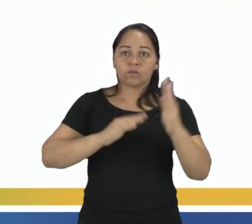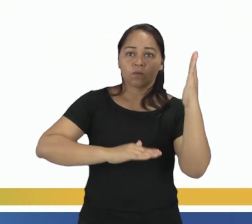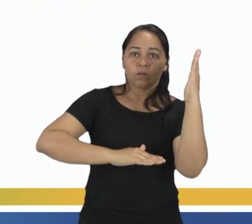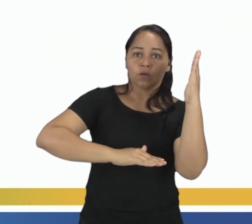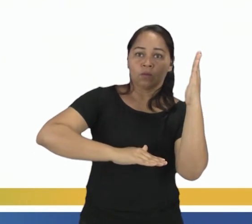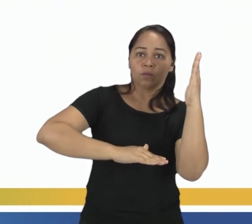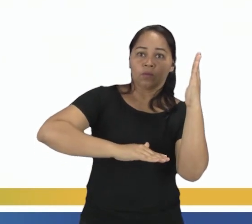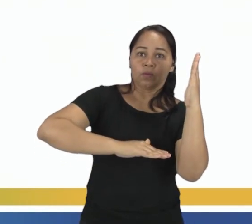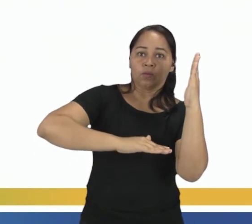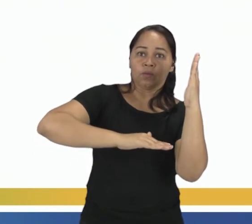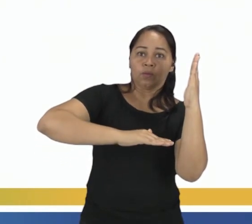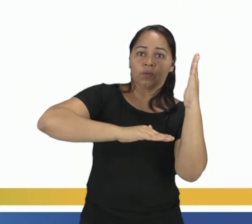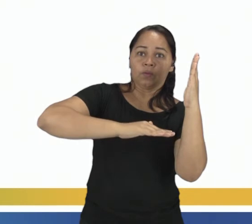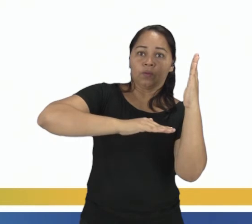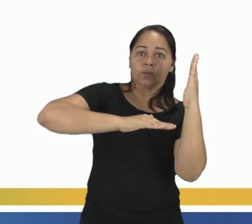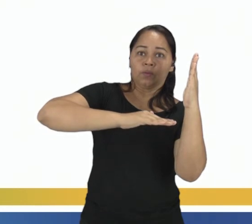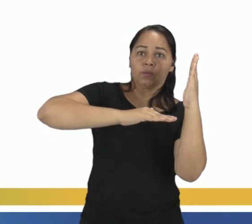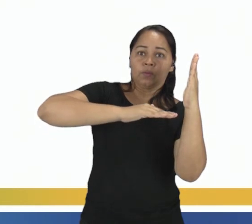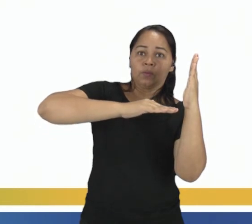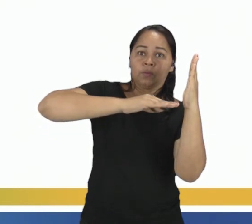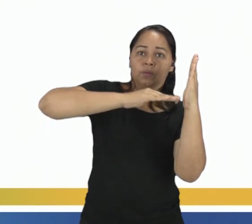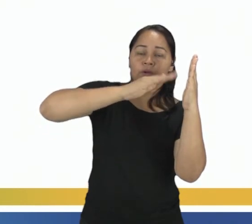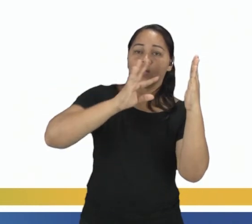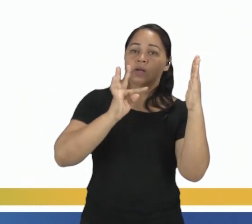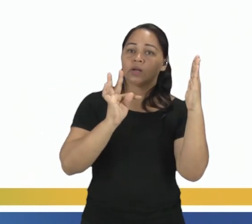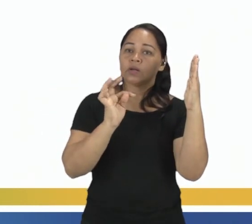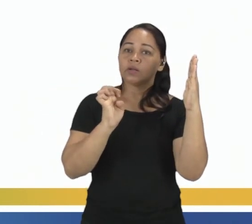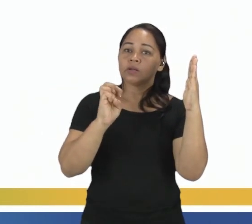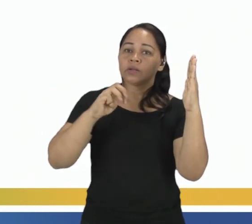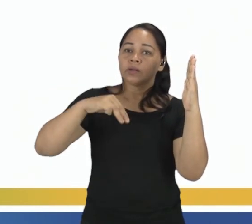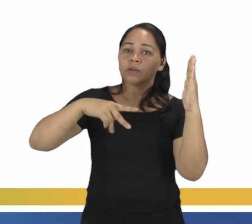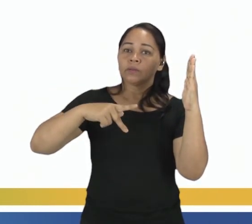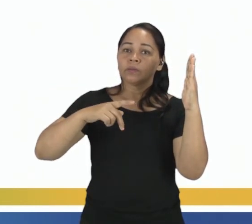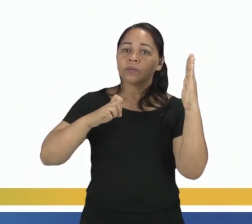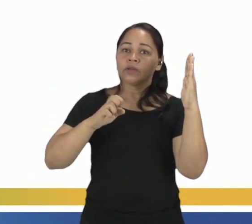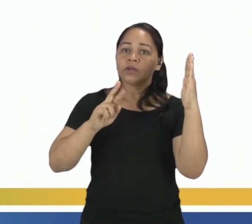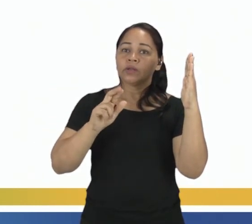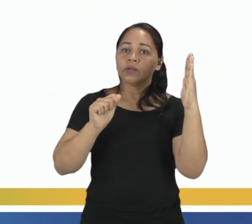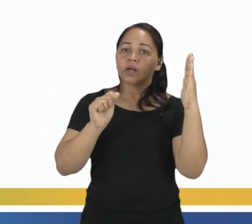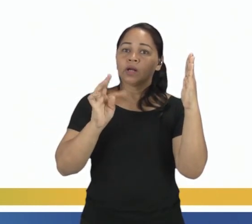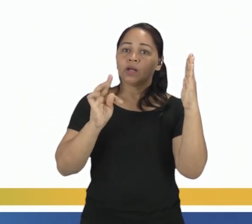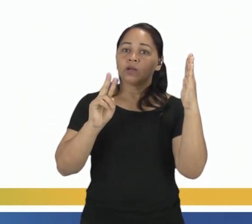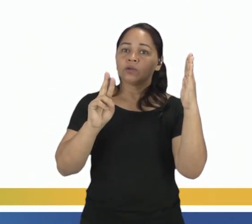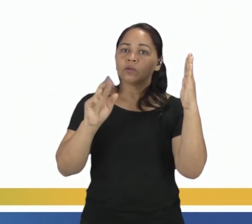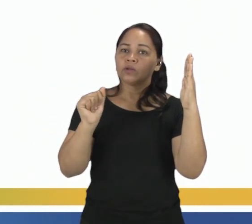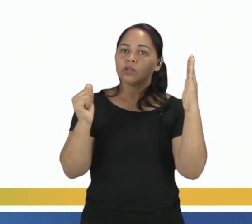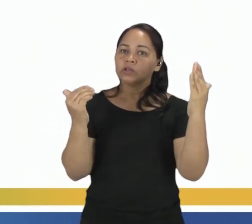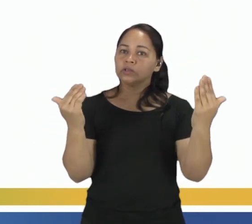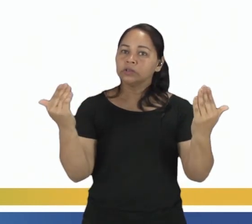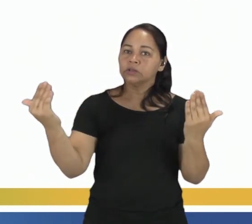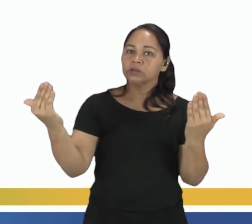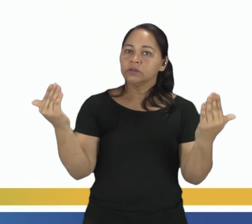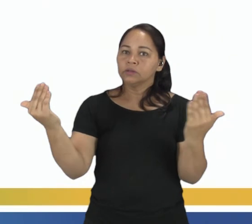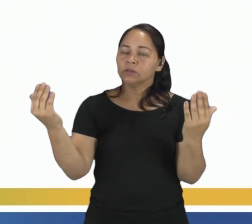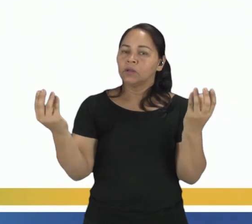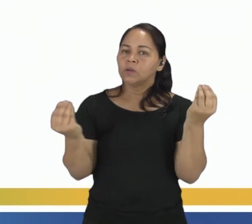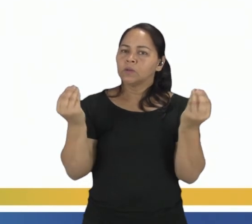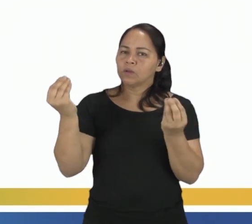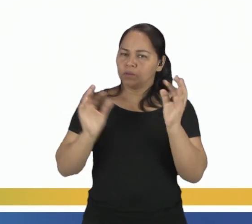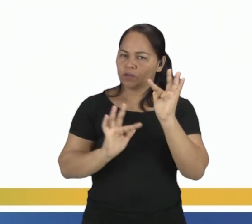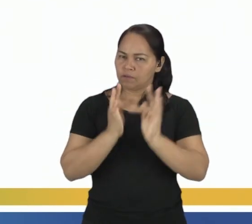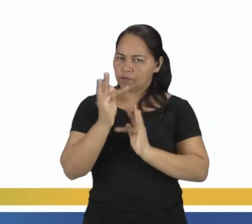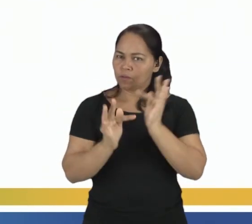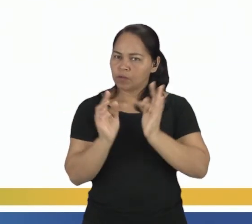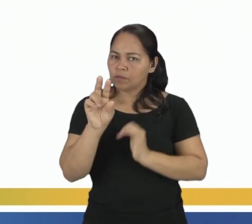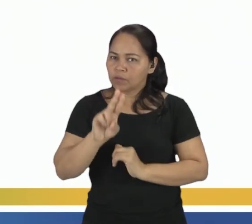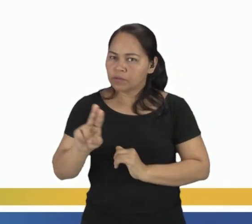da estufa está classificada como. Então, temos que observar isso em relação a essa função quadrática. Observe